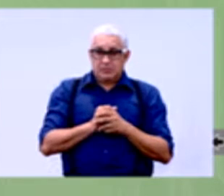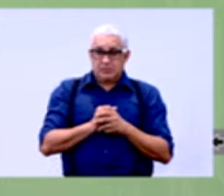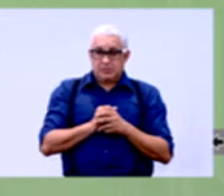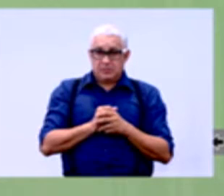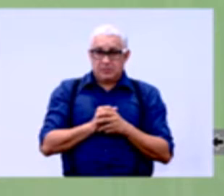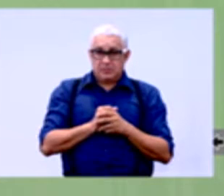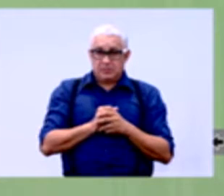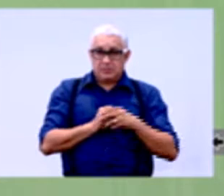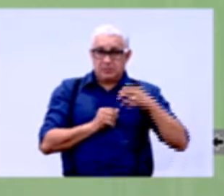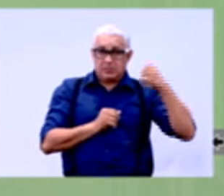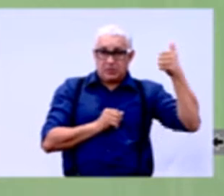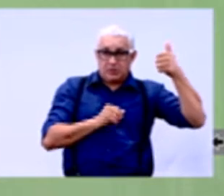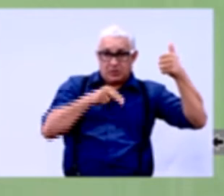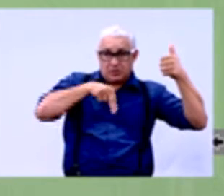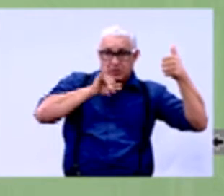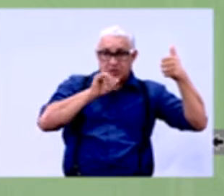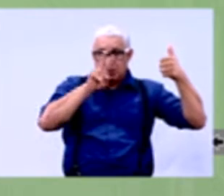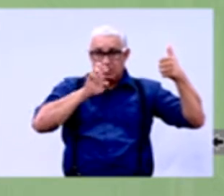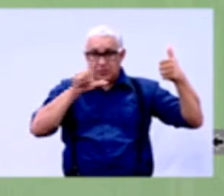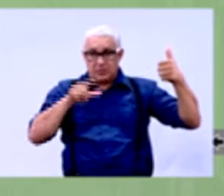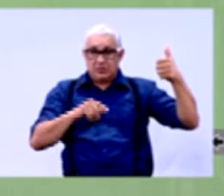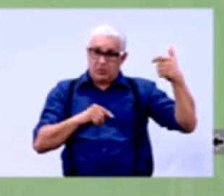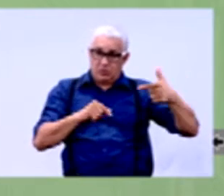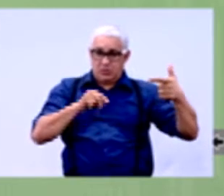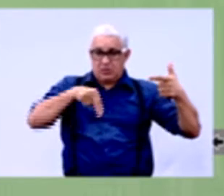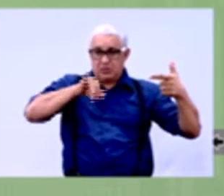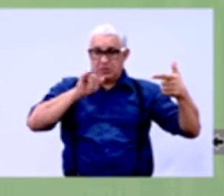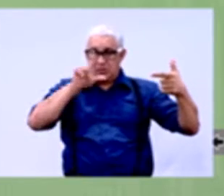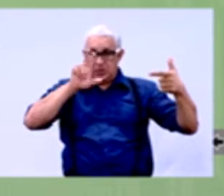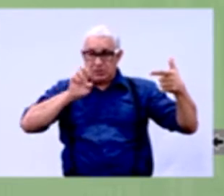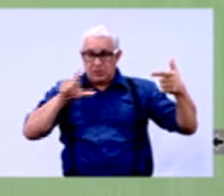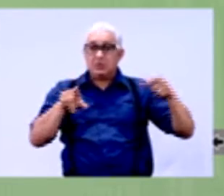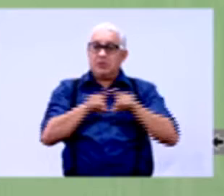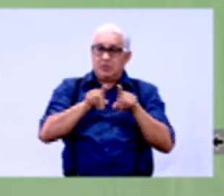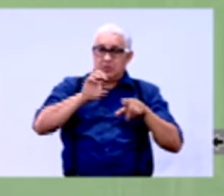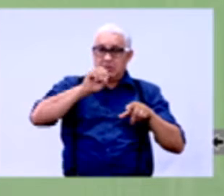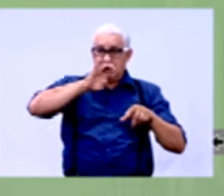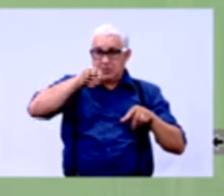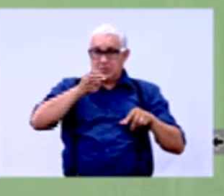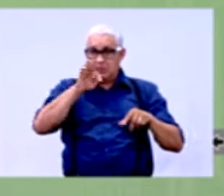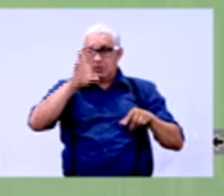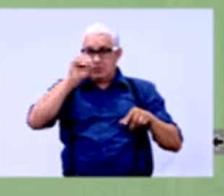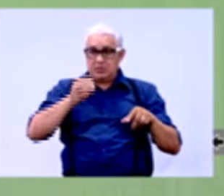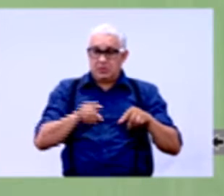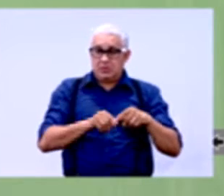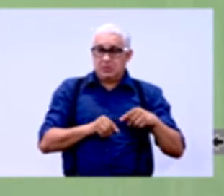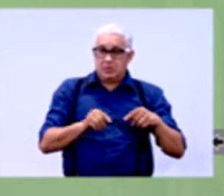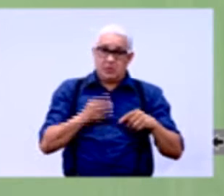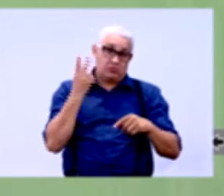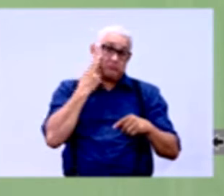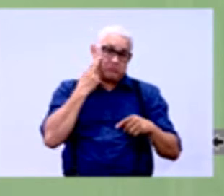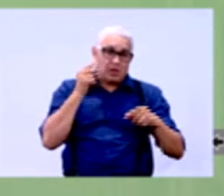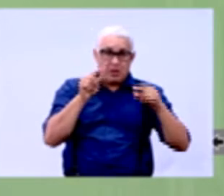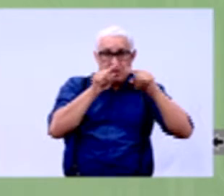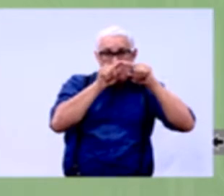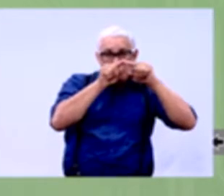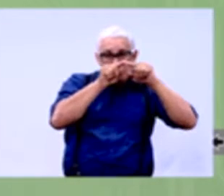camada do primeiro nível e do segundo nível ou entre os objetos. Quando é uma seta normal,